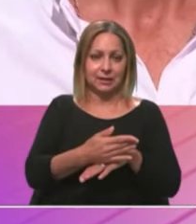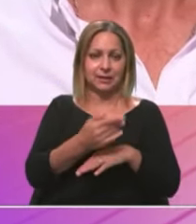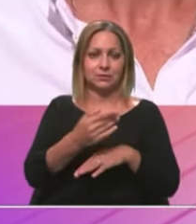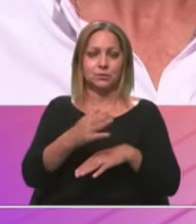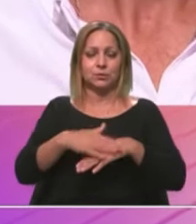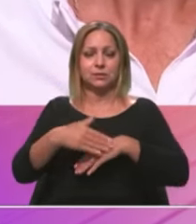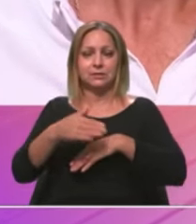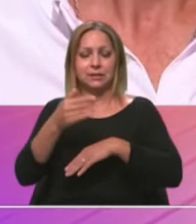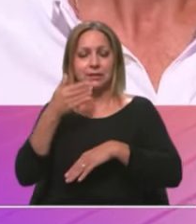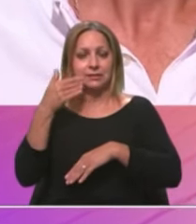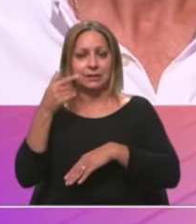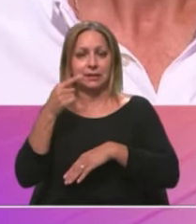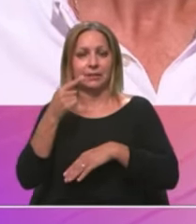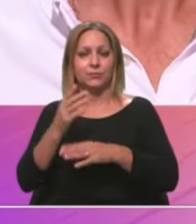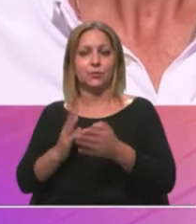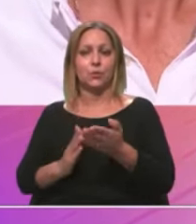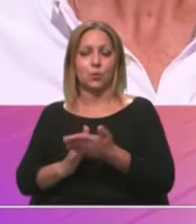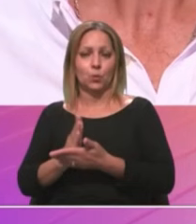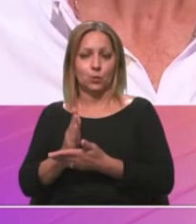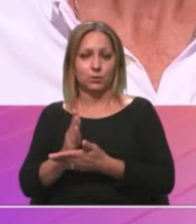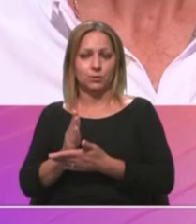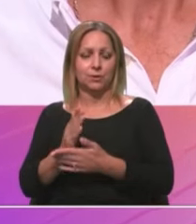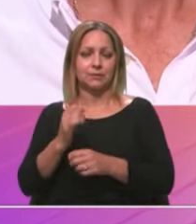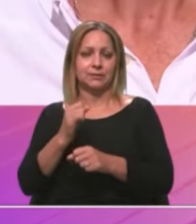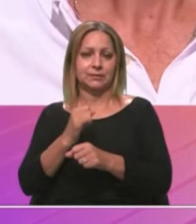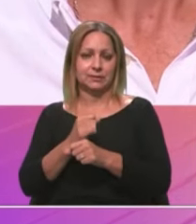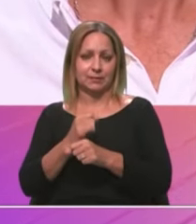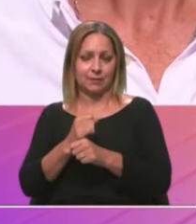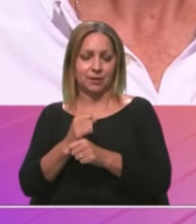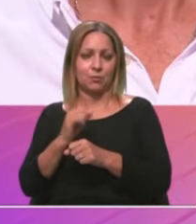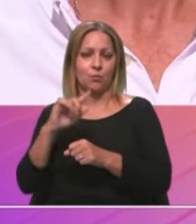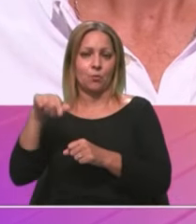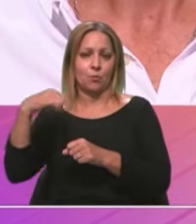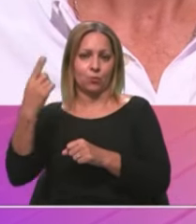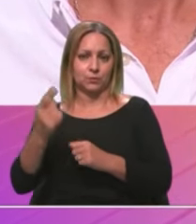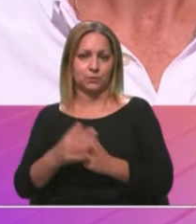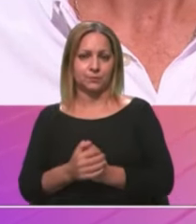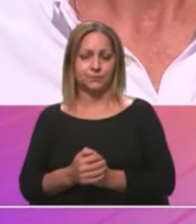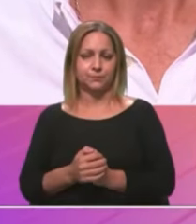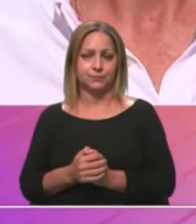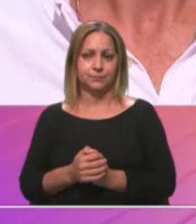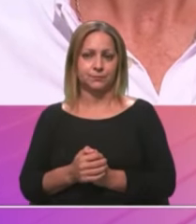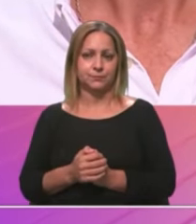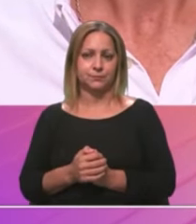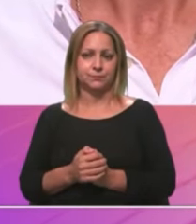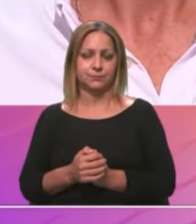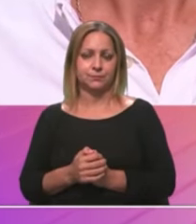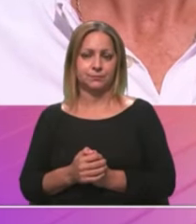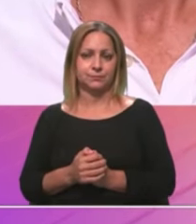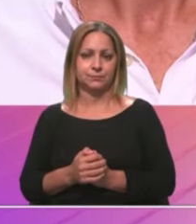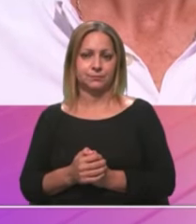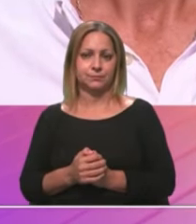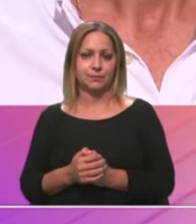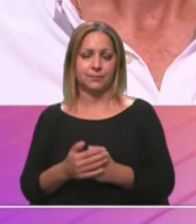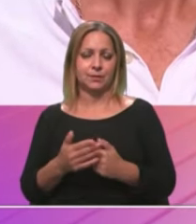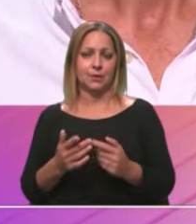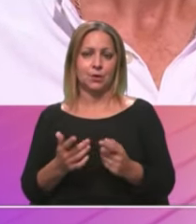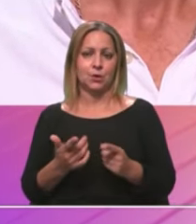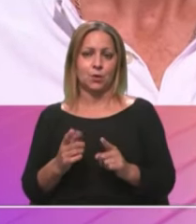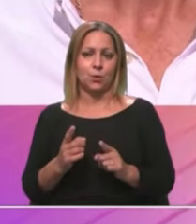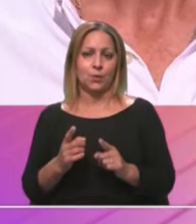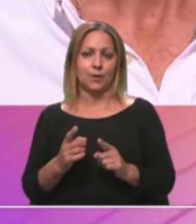atividade fora da da daquele do do do vosso negócio H Mas então tem a ver com isso não tem a